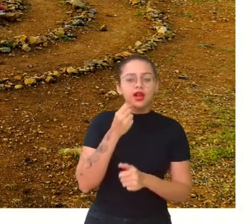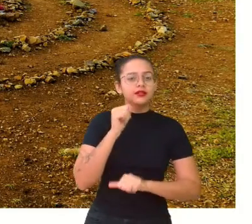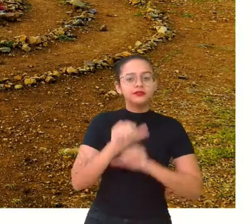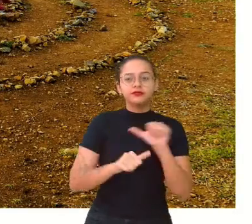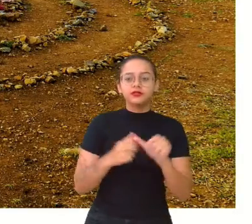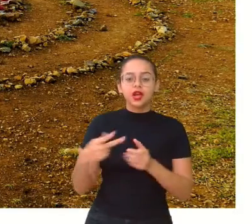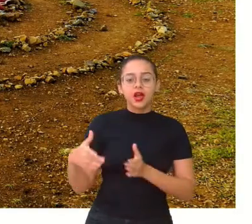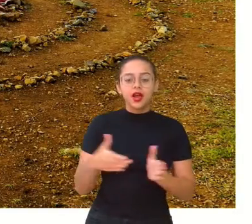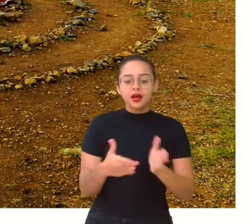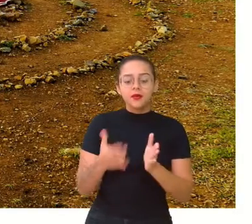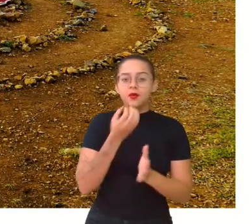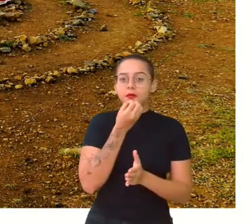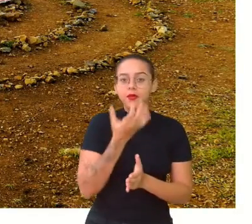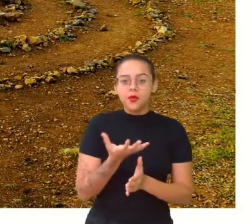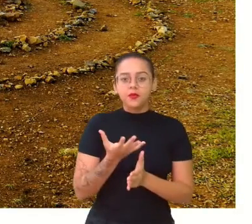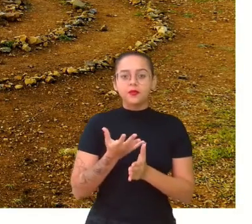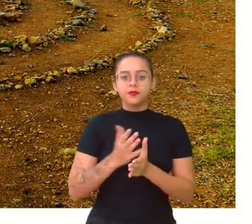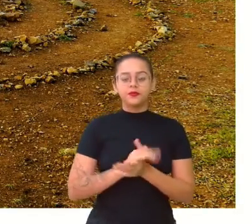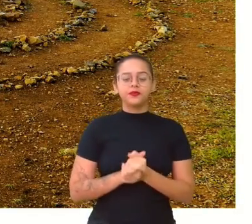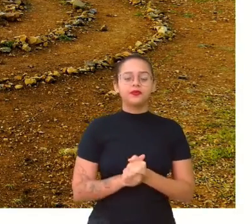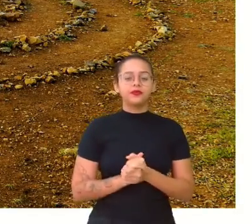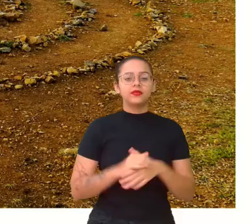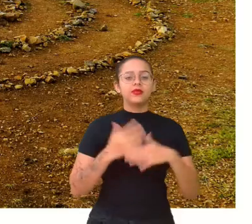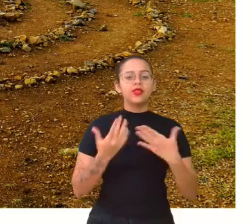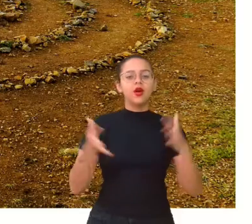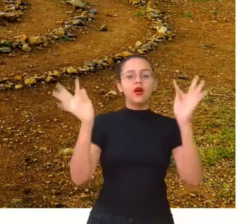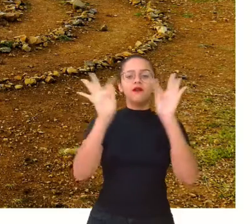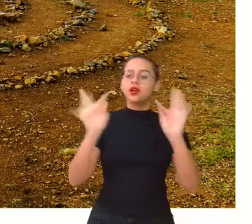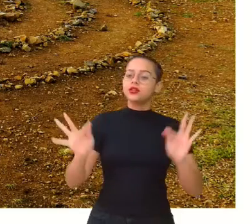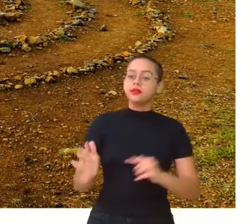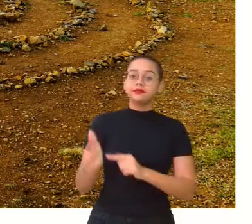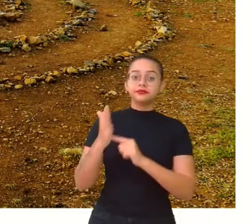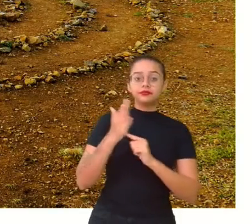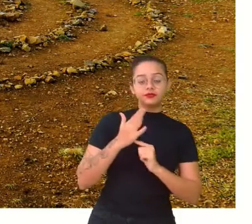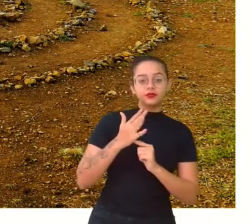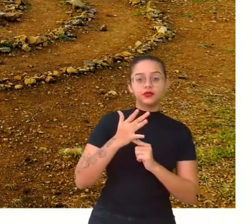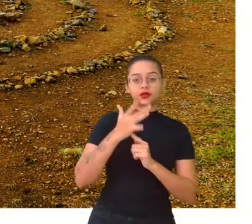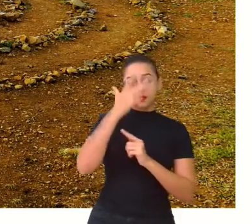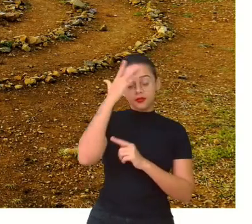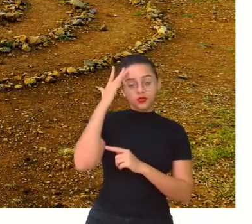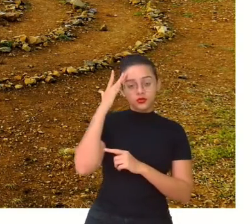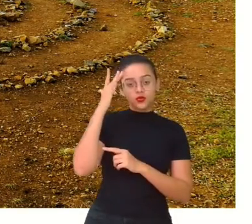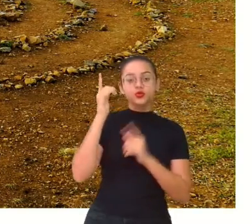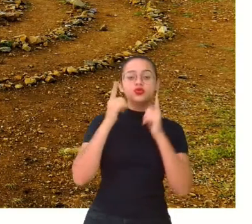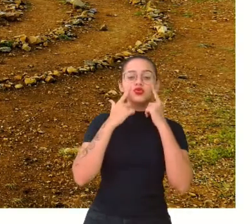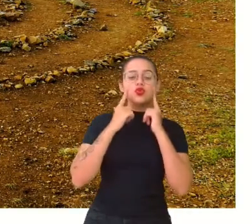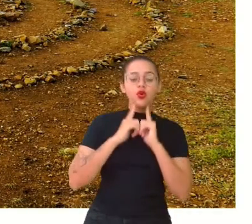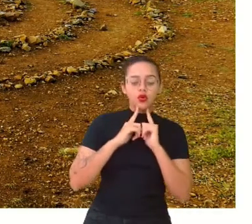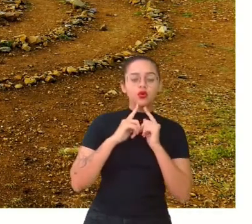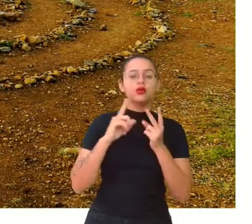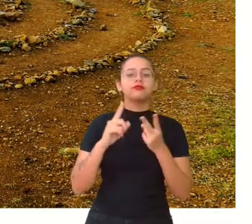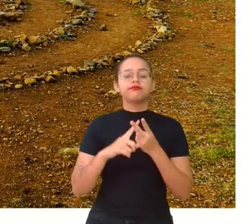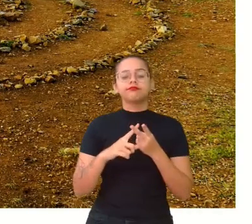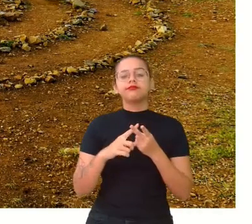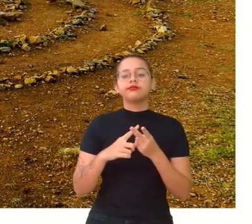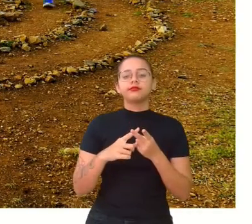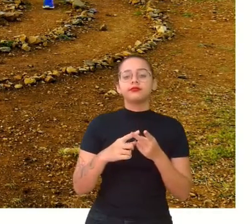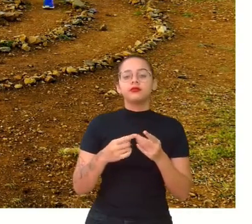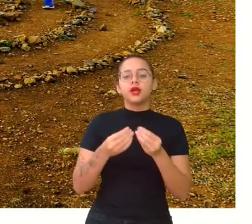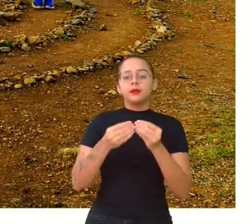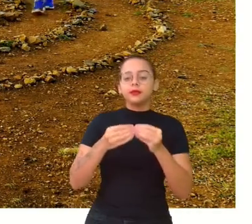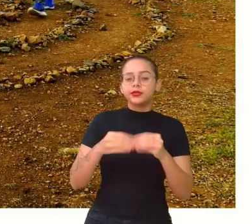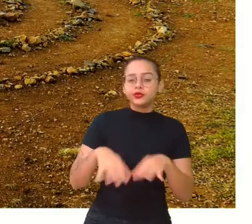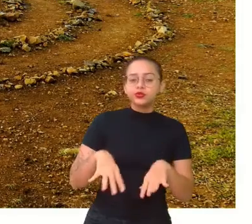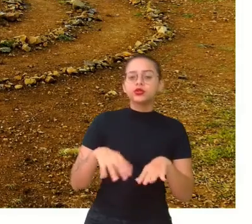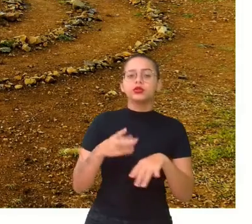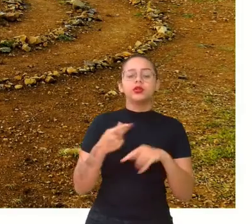seus caminhos. A felicidade aparece para aqueles que choram, para aqueles que se machucam, para